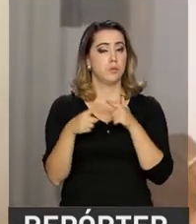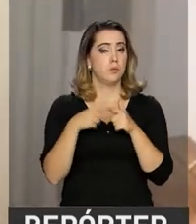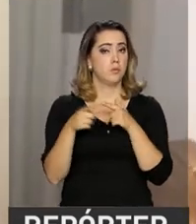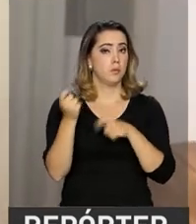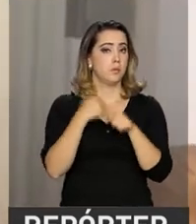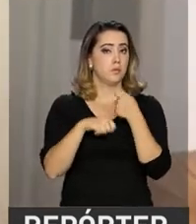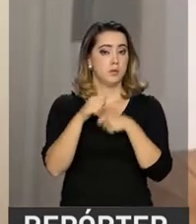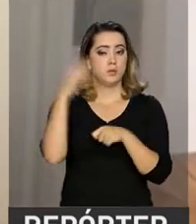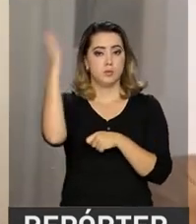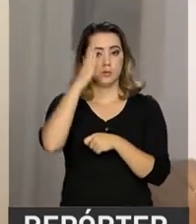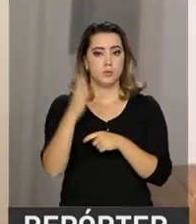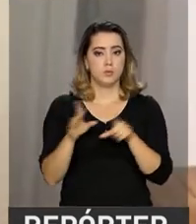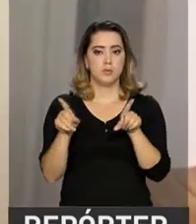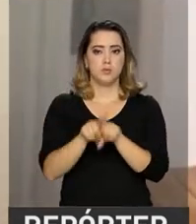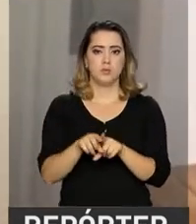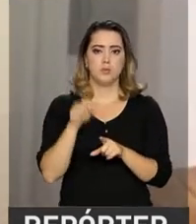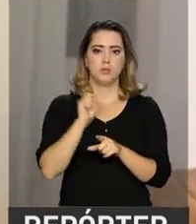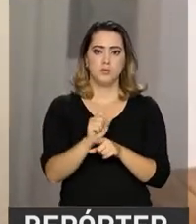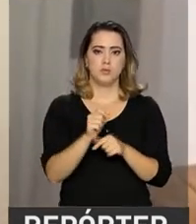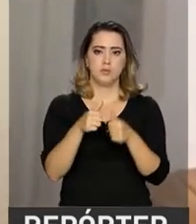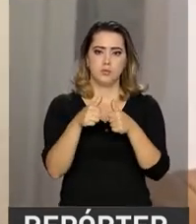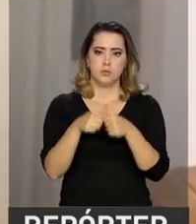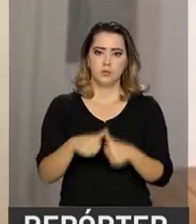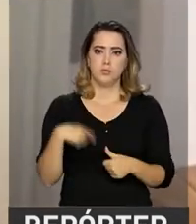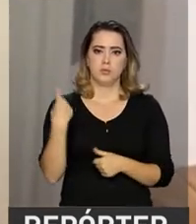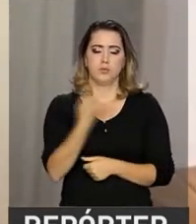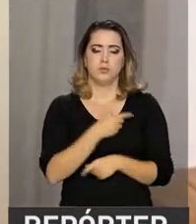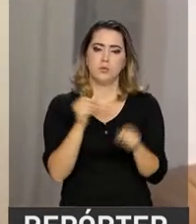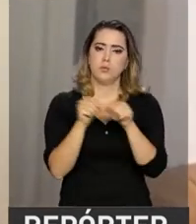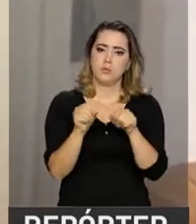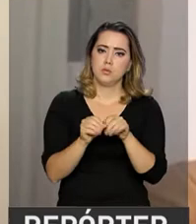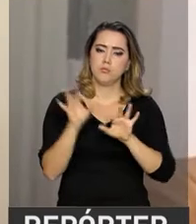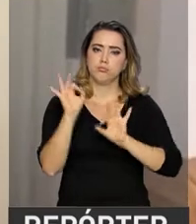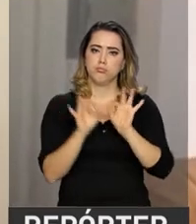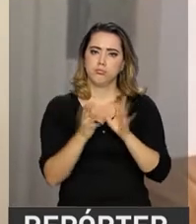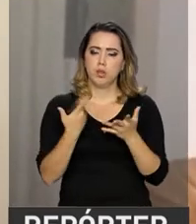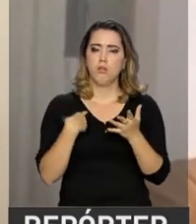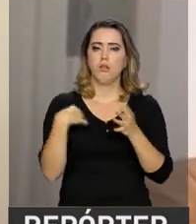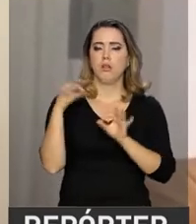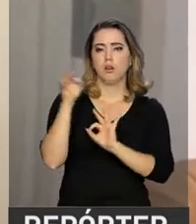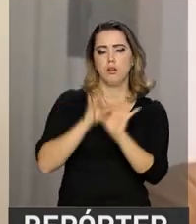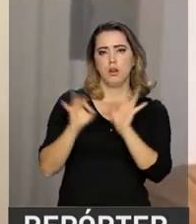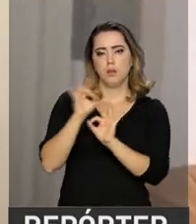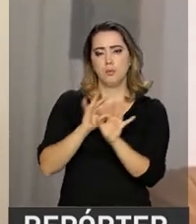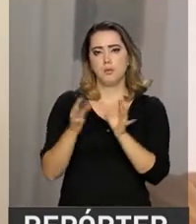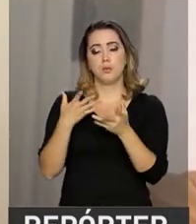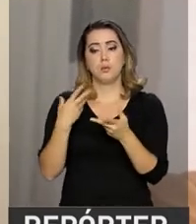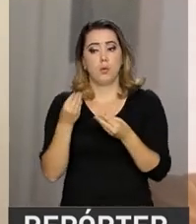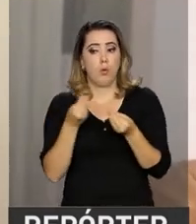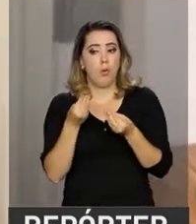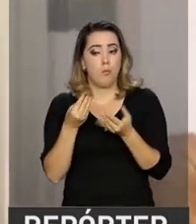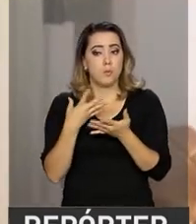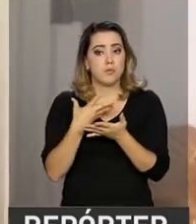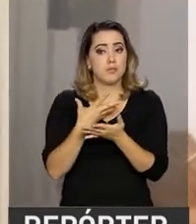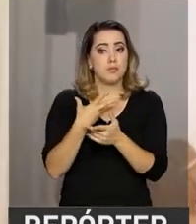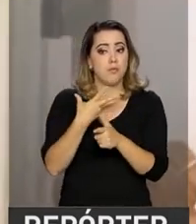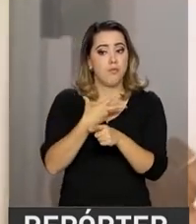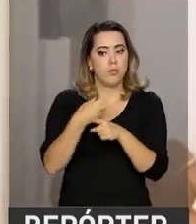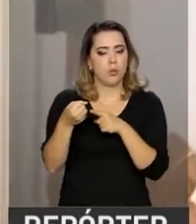Brasil estava passando e do que estávamos fazendo, as medidas para retirar o Brasil da crise.